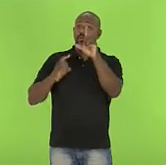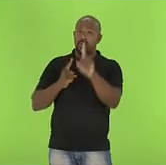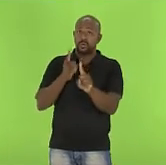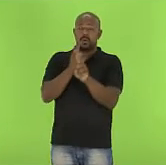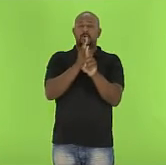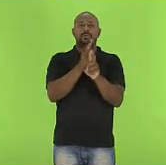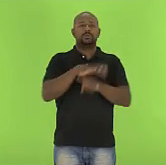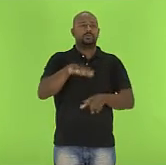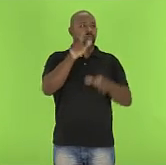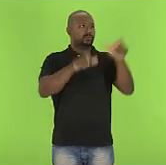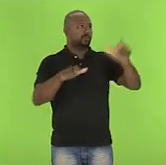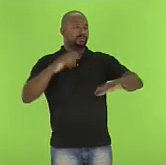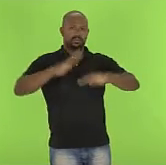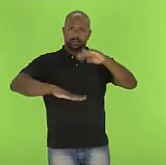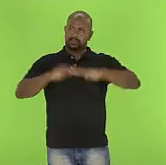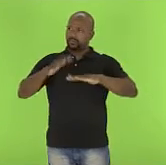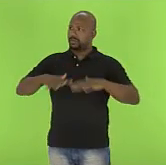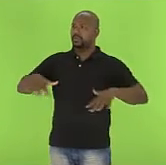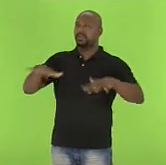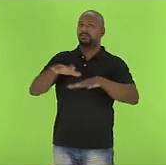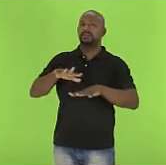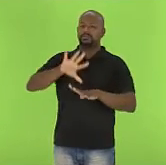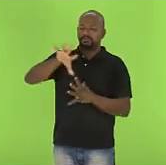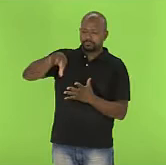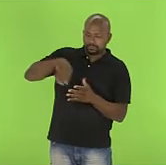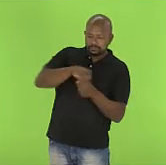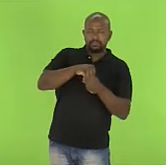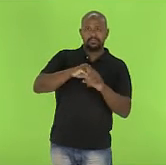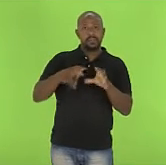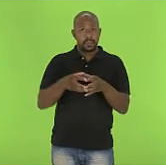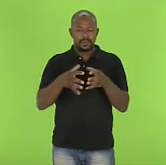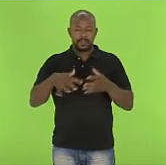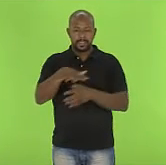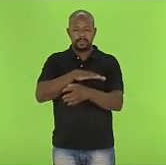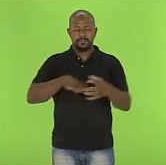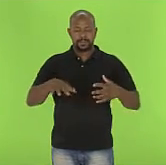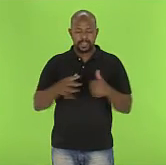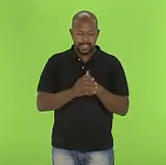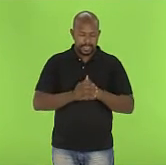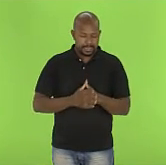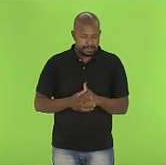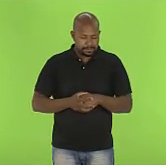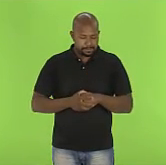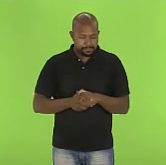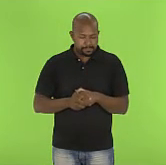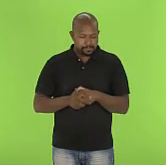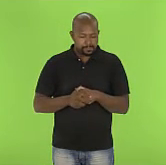O encontro dos profissionais que estão envolvidos na equipe.